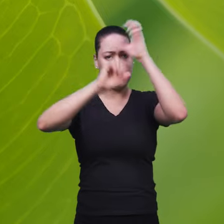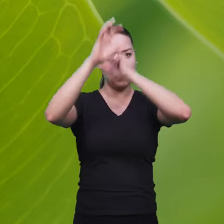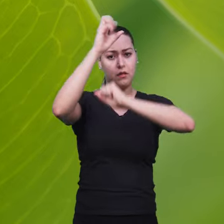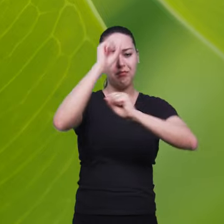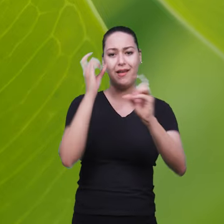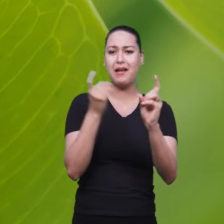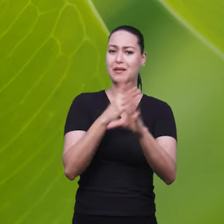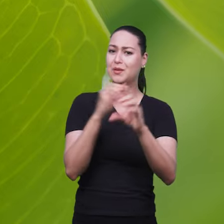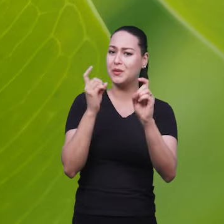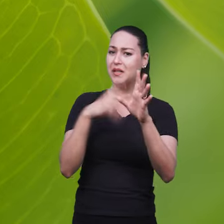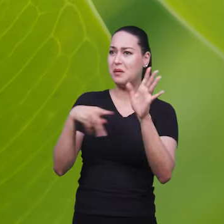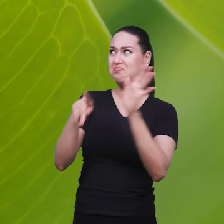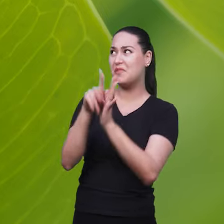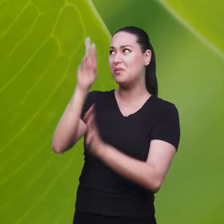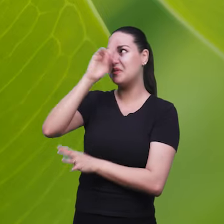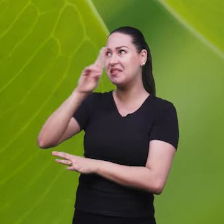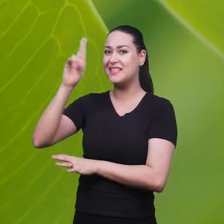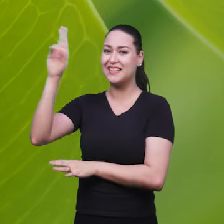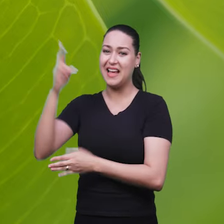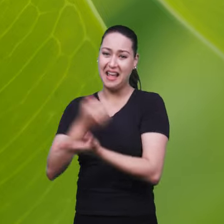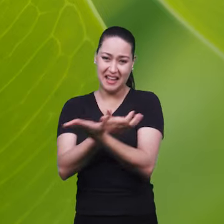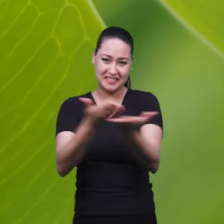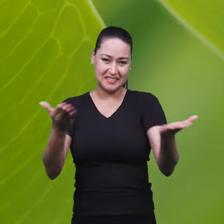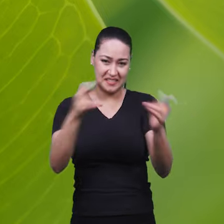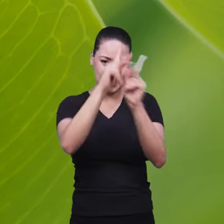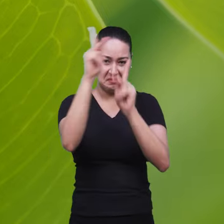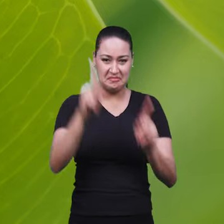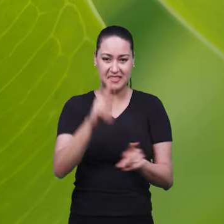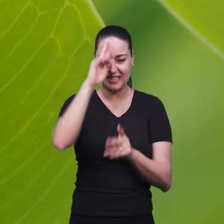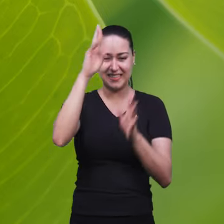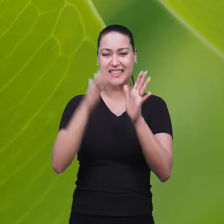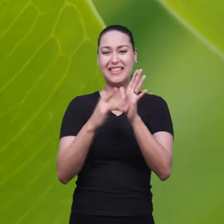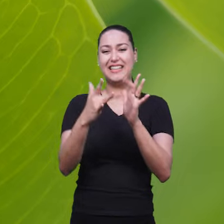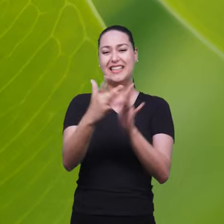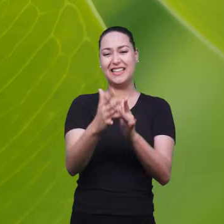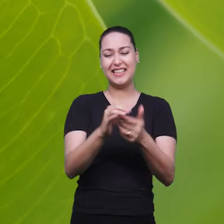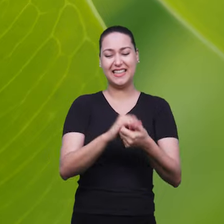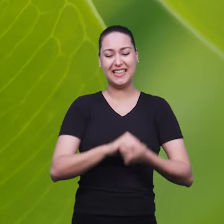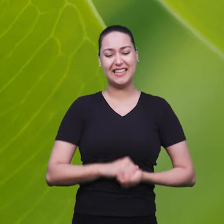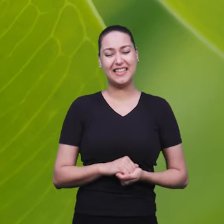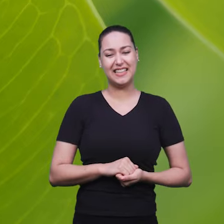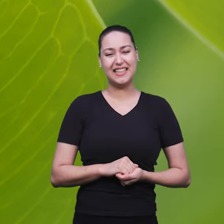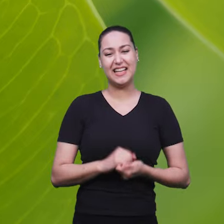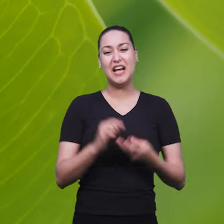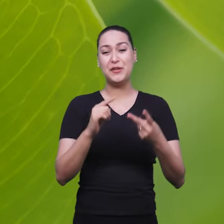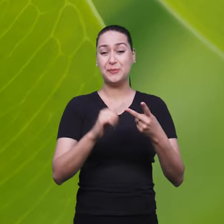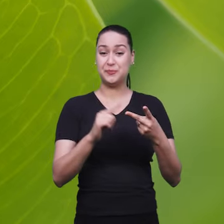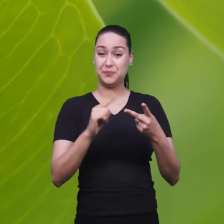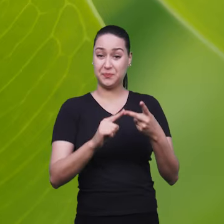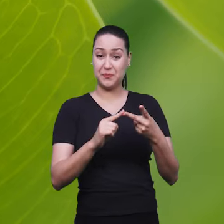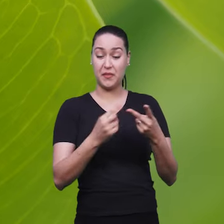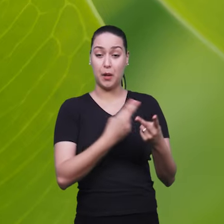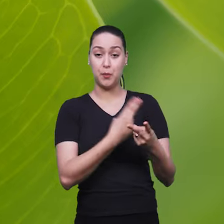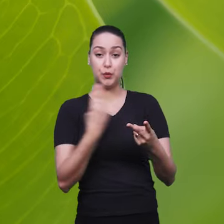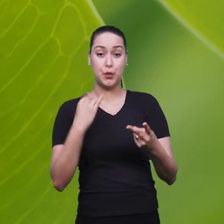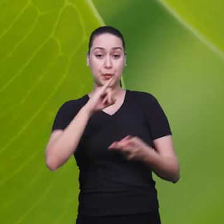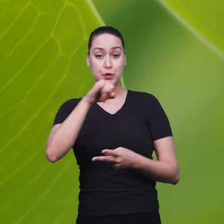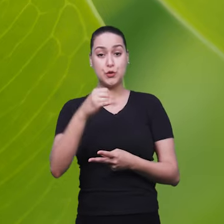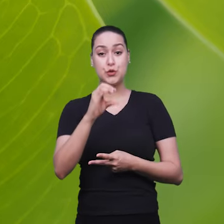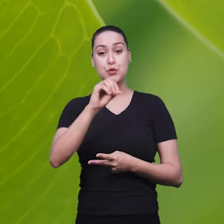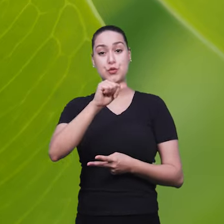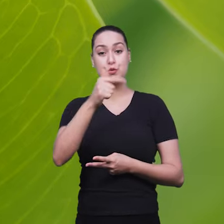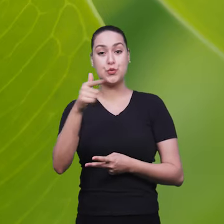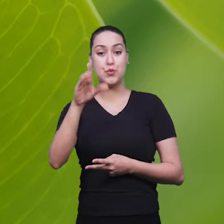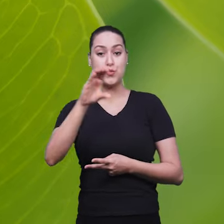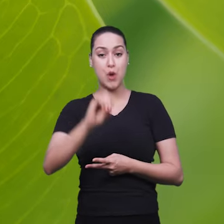da doutrina vinda da parte do Senhor. A todos os irmãos, a paz do Senhor Jesus. Irmãos, a paz do Senhor Jesus, meu nome é João Vitor, sou da Igreja